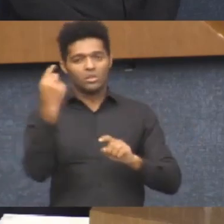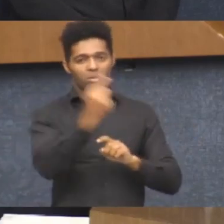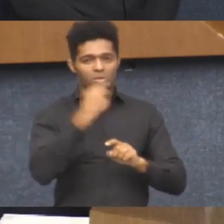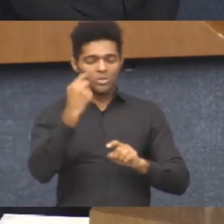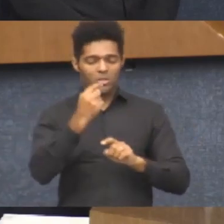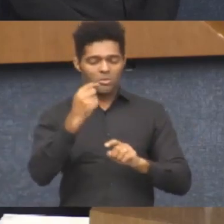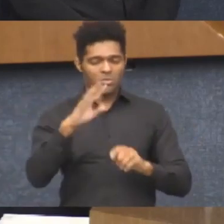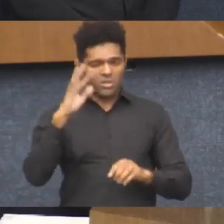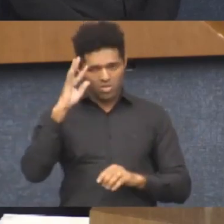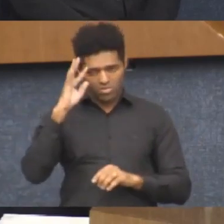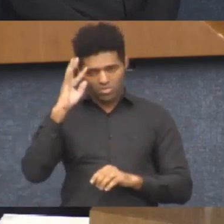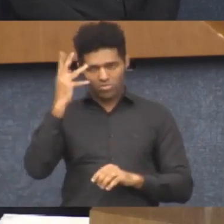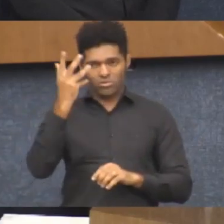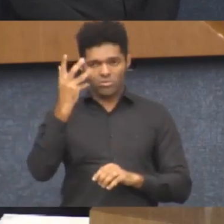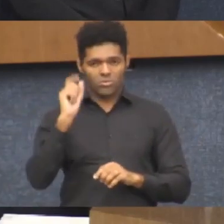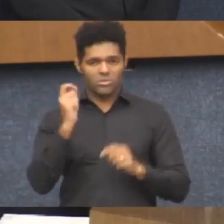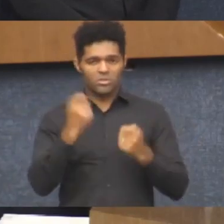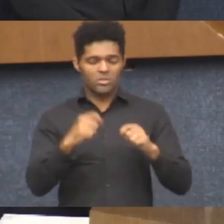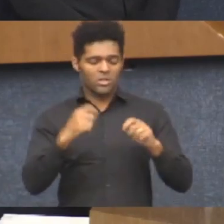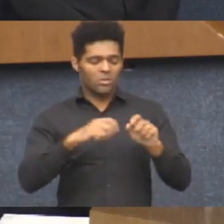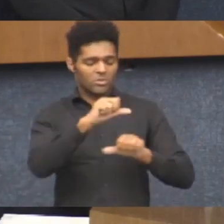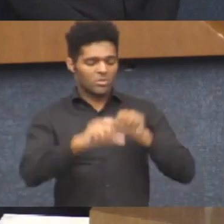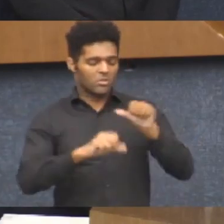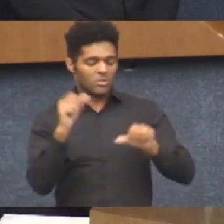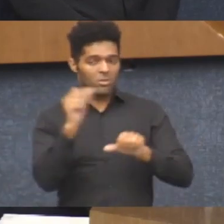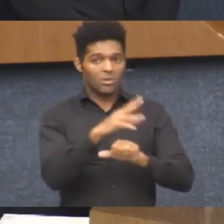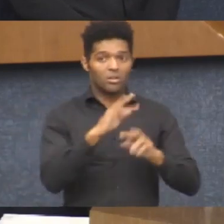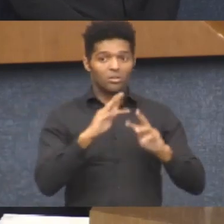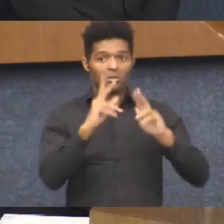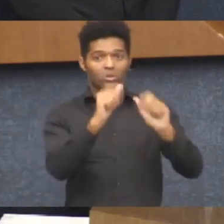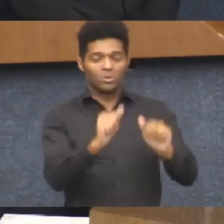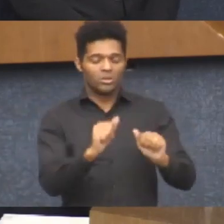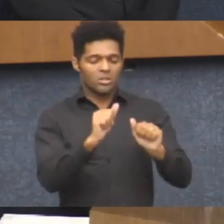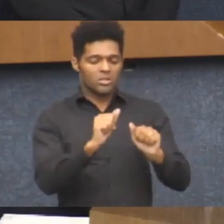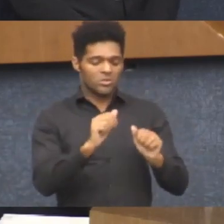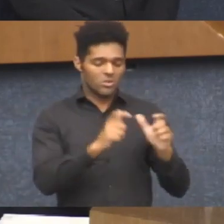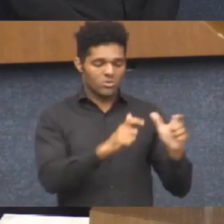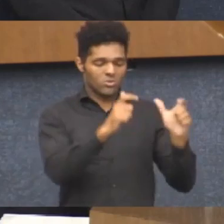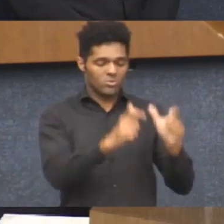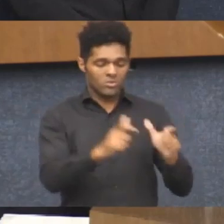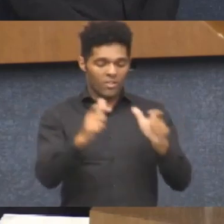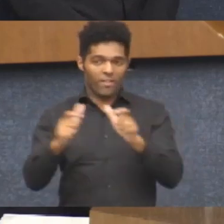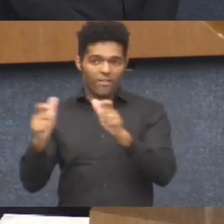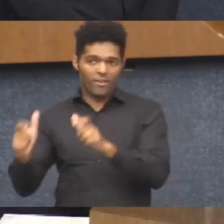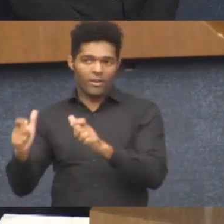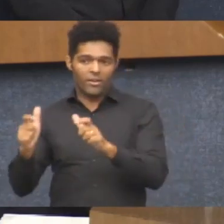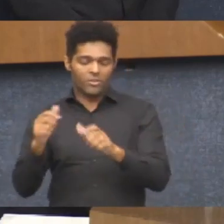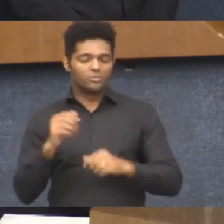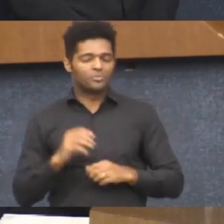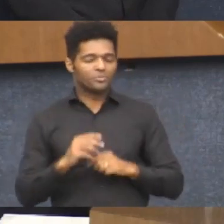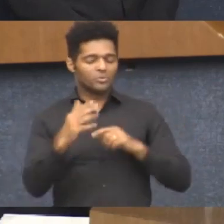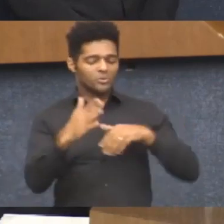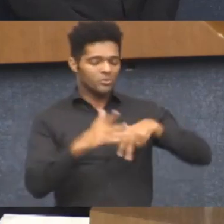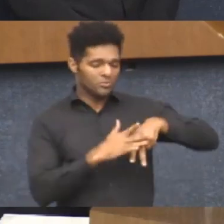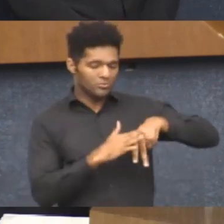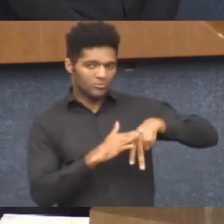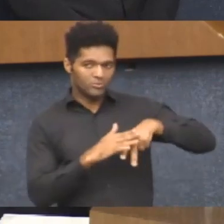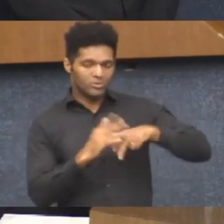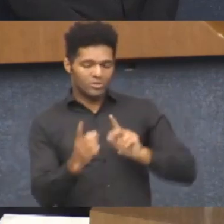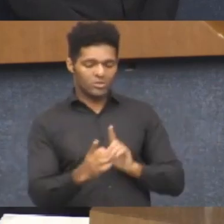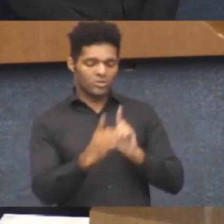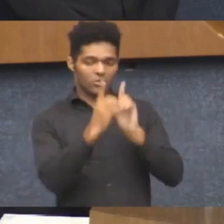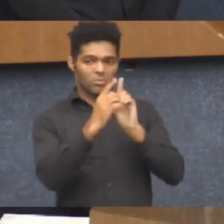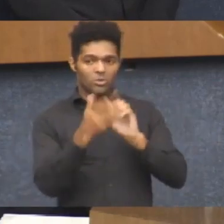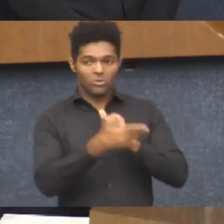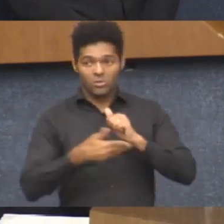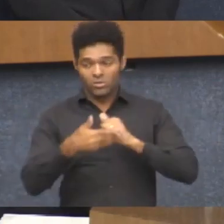de que a gente precisava reformar todas as nossas unidades básicas. A gente tem uma pilha enorme de acervo de fotografia de todas as